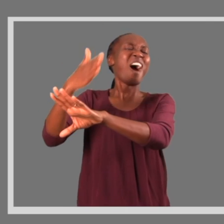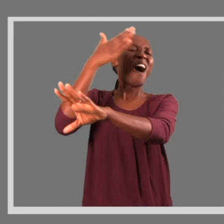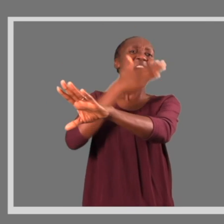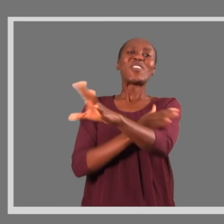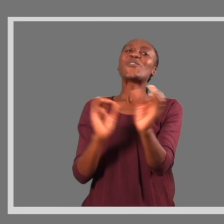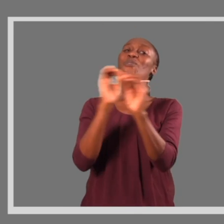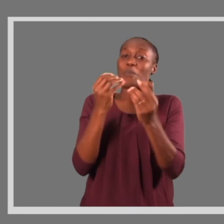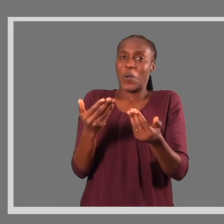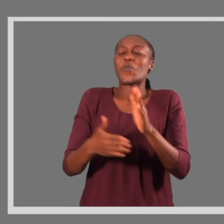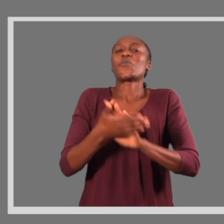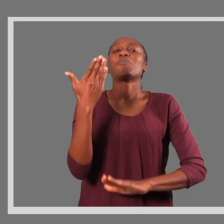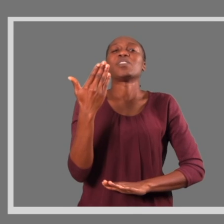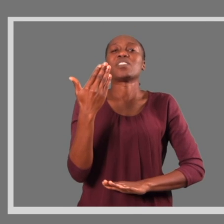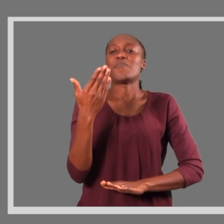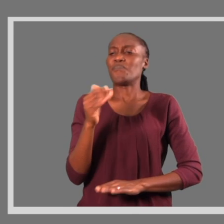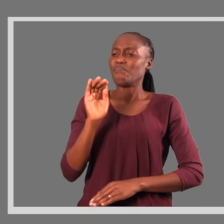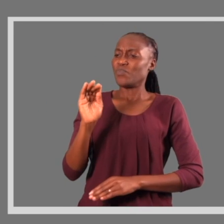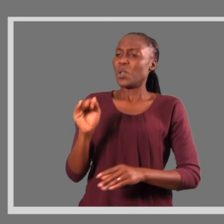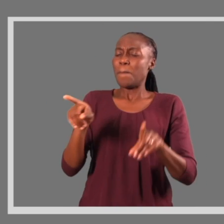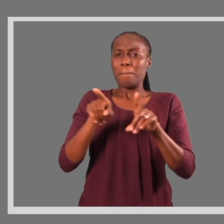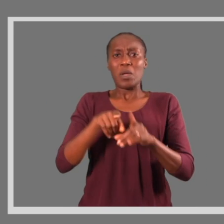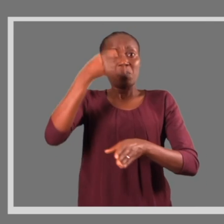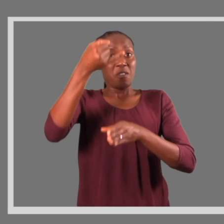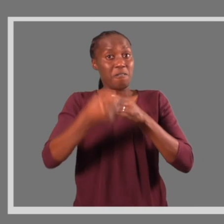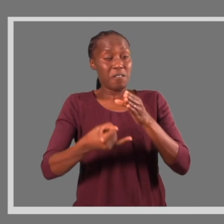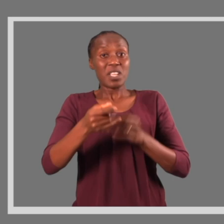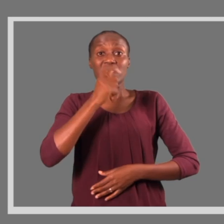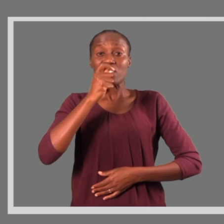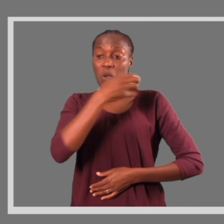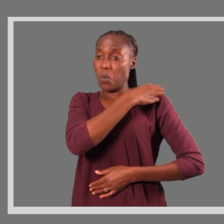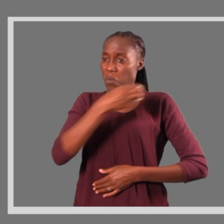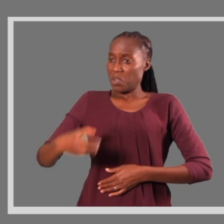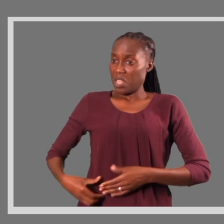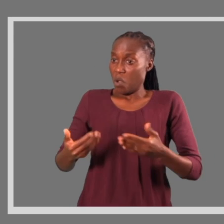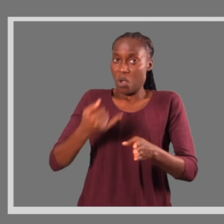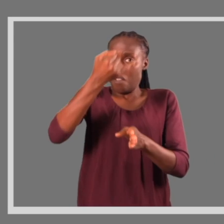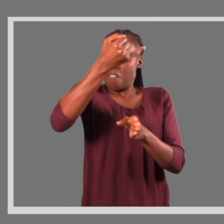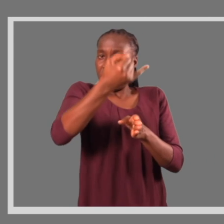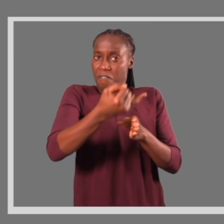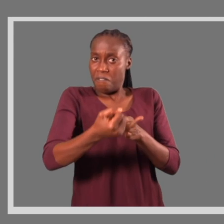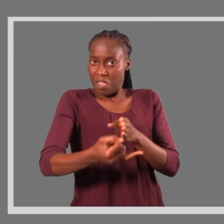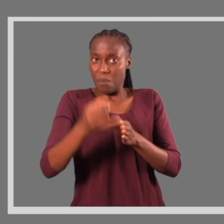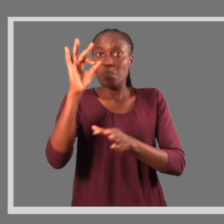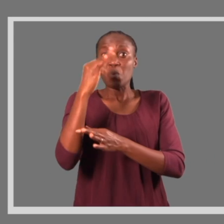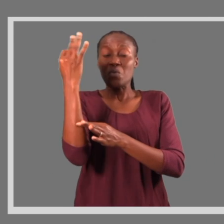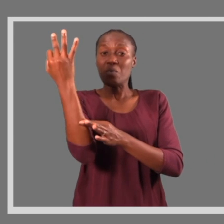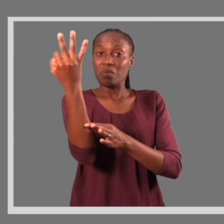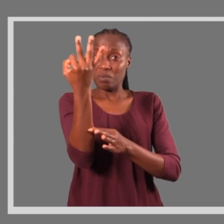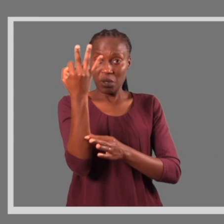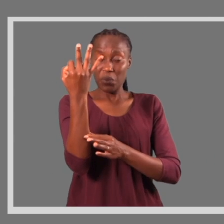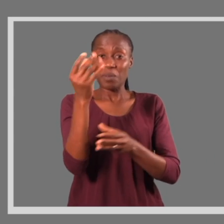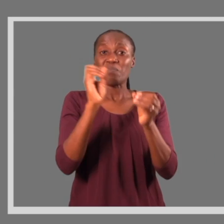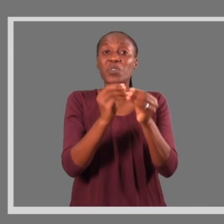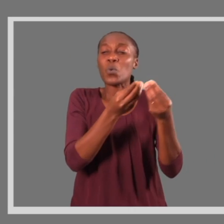acontecia anteriormente. Senhor presidente, está a terminar o mandato de FAMOD, numa era de pandemia de Covid-19,